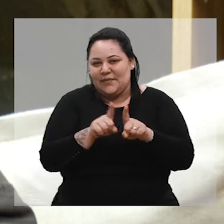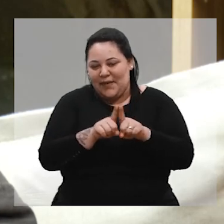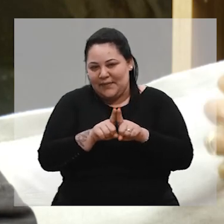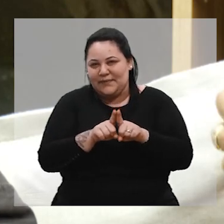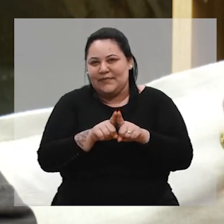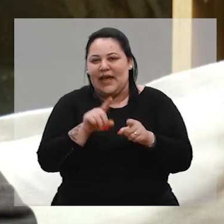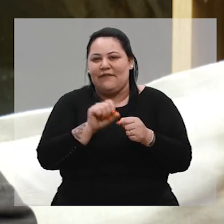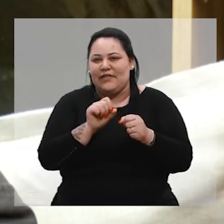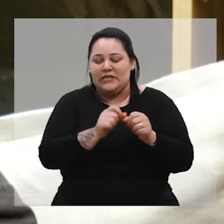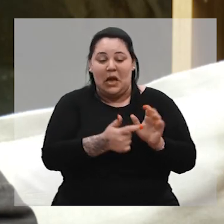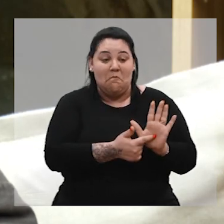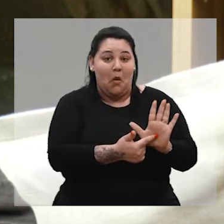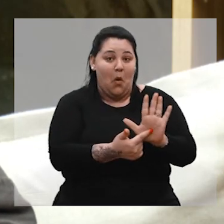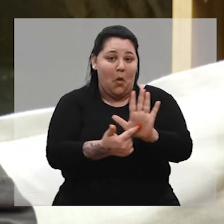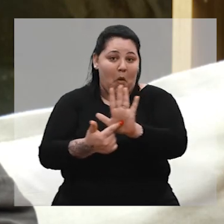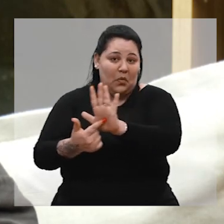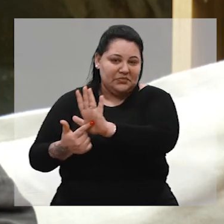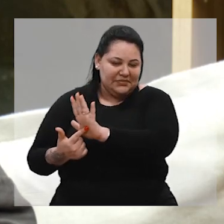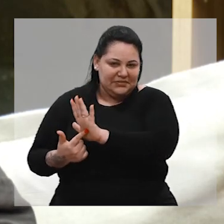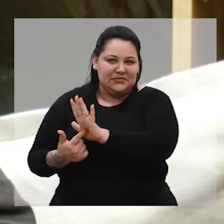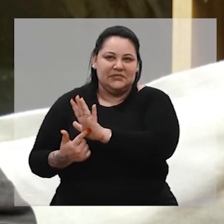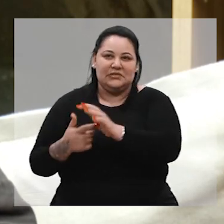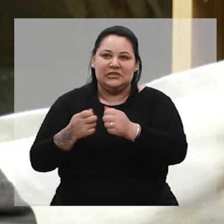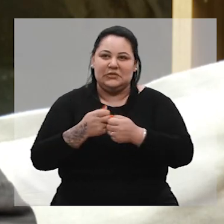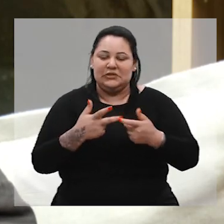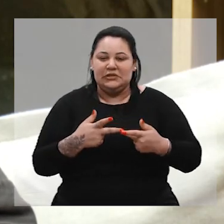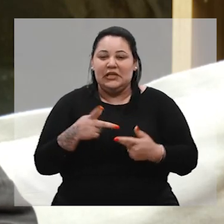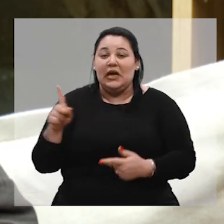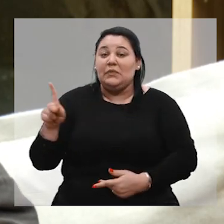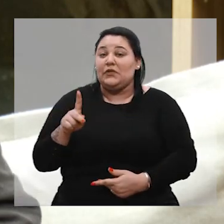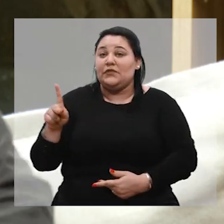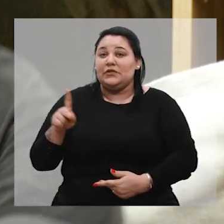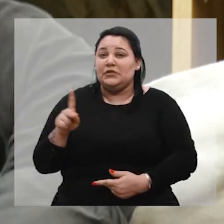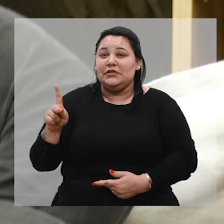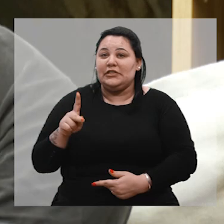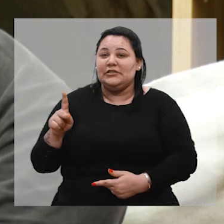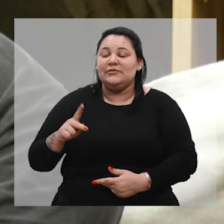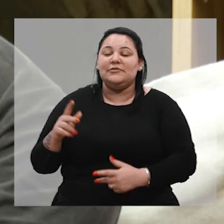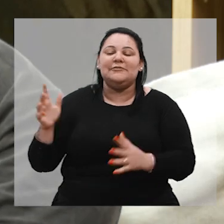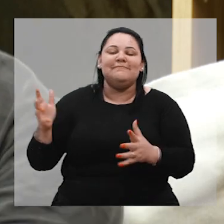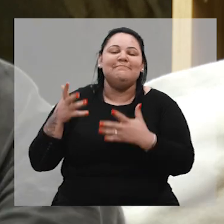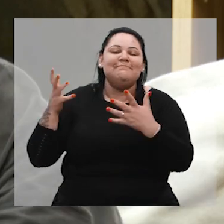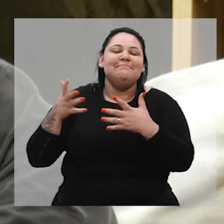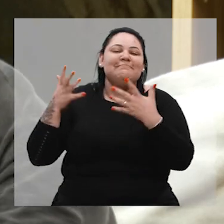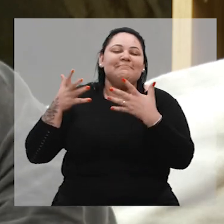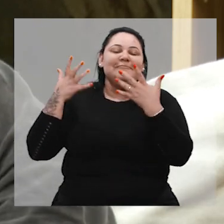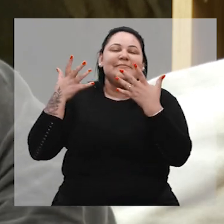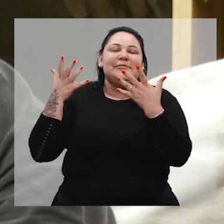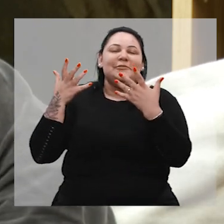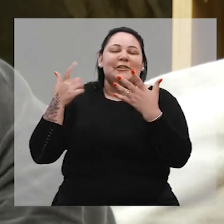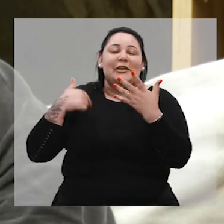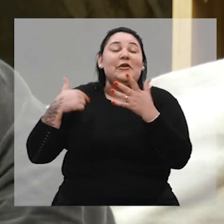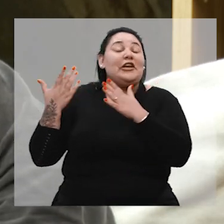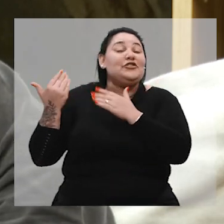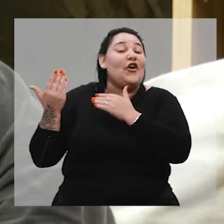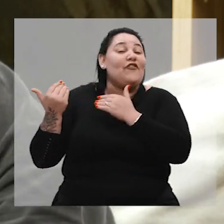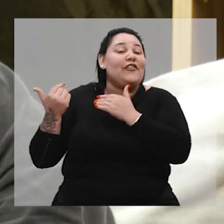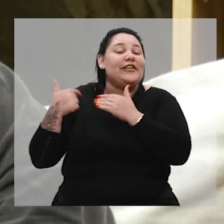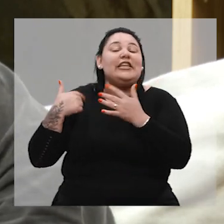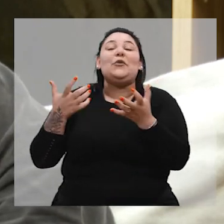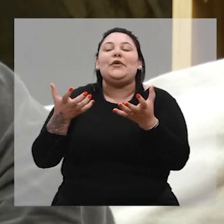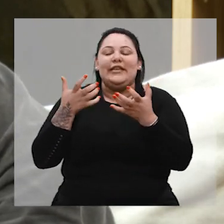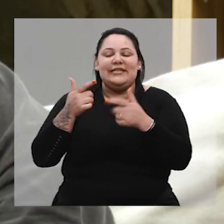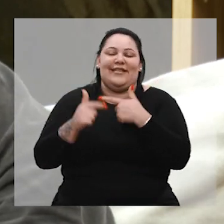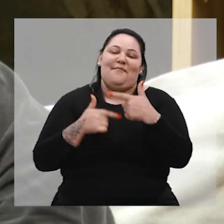trabalho com artes plásticas, a Genoveva, ela fazia exposições, né? E foi a professora que me inspirou na